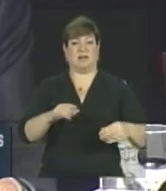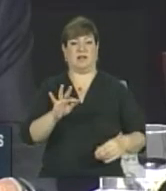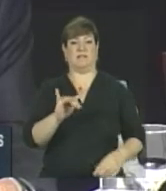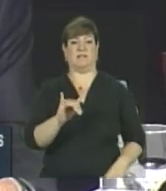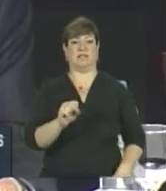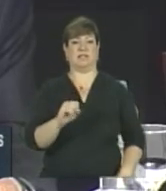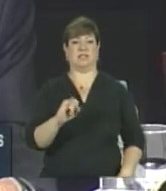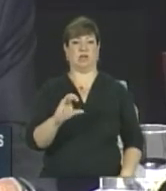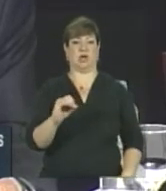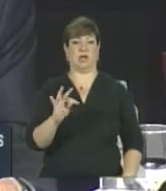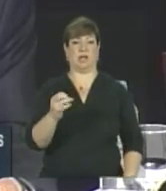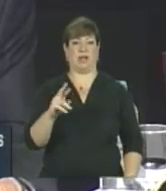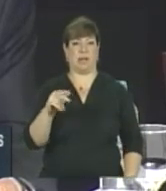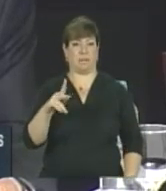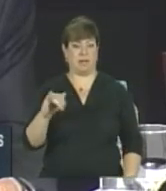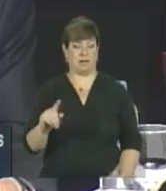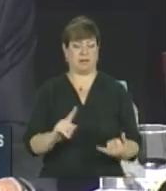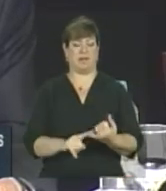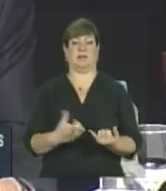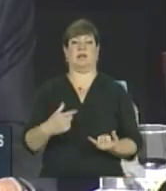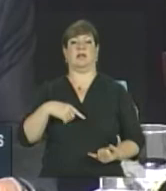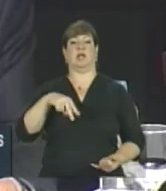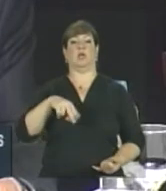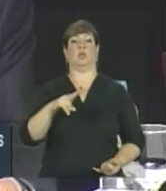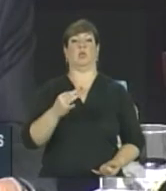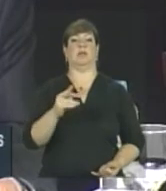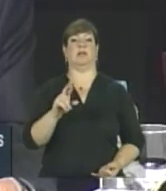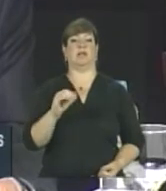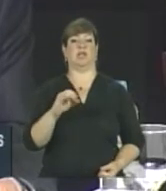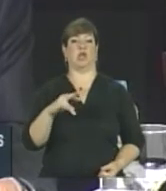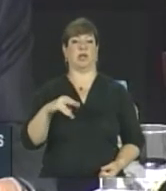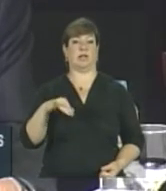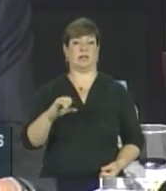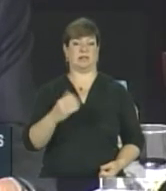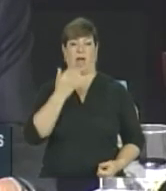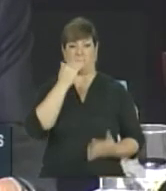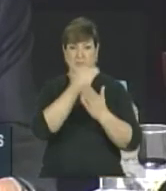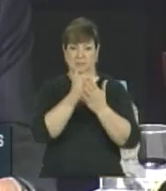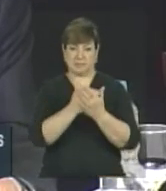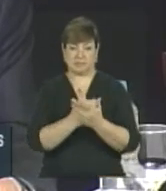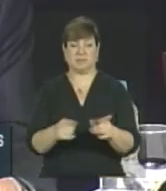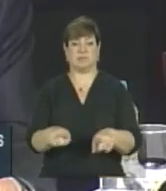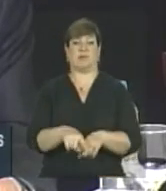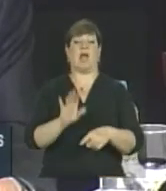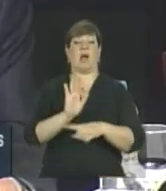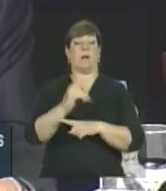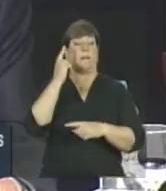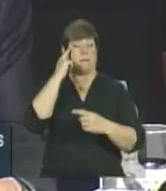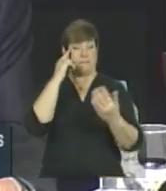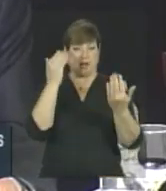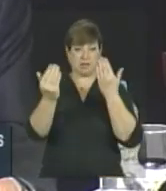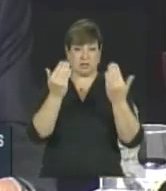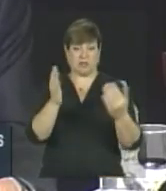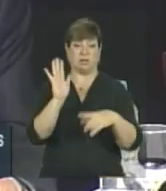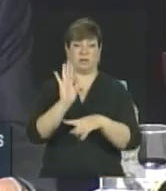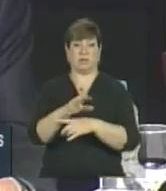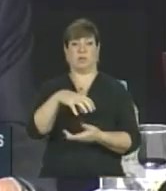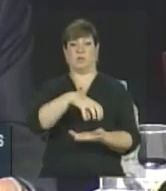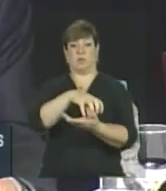do nutricionista, do apoio psicológico de uma